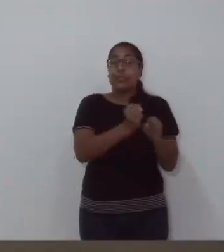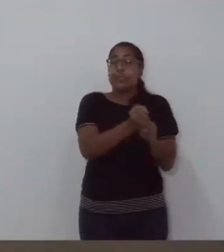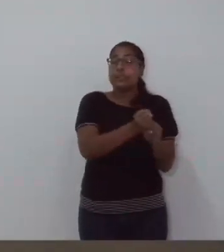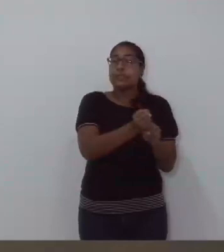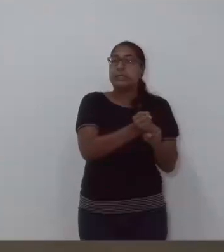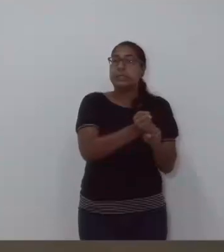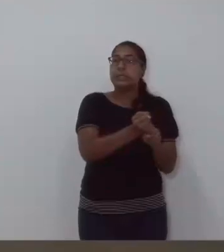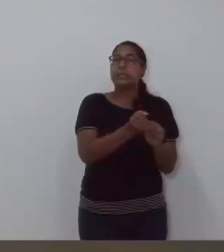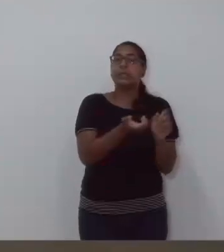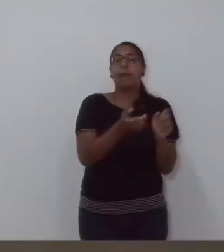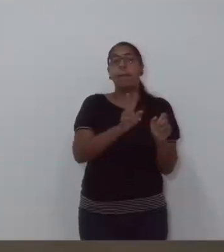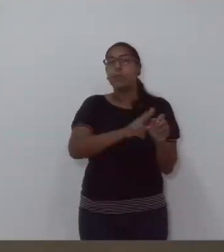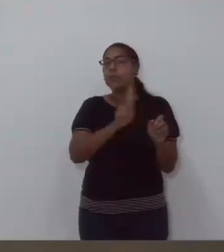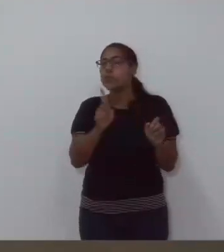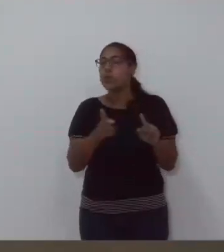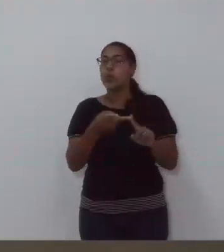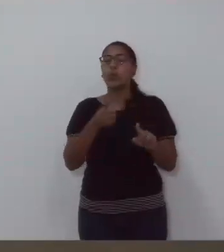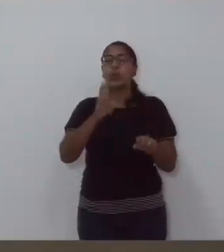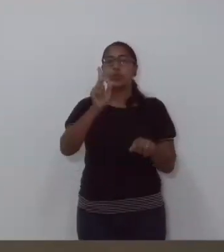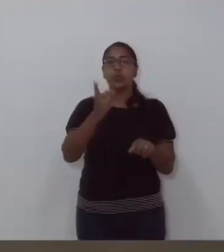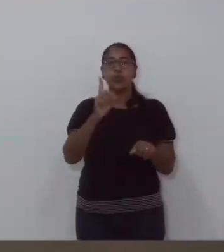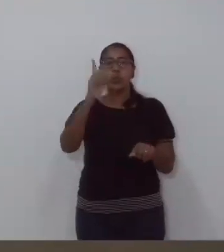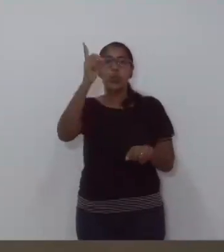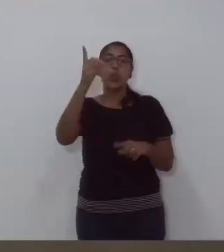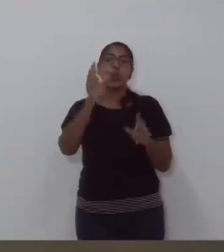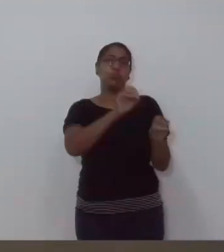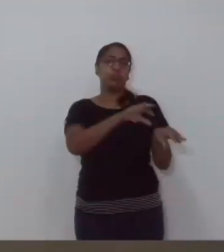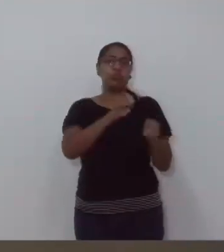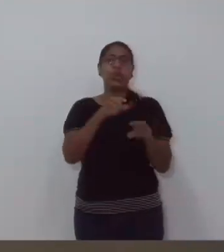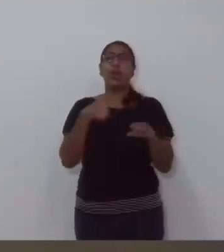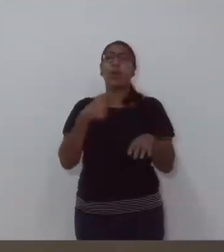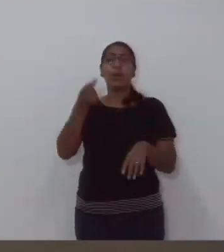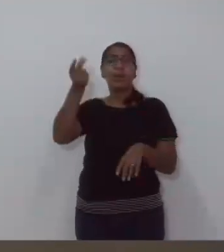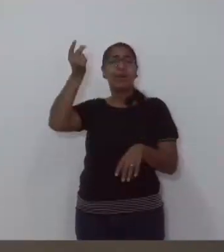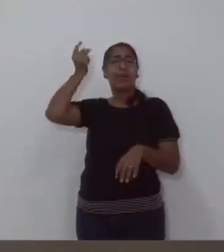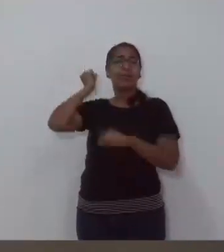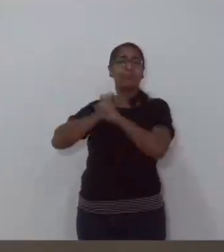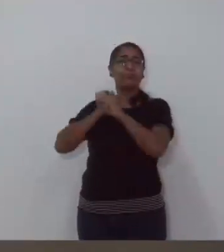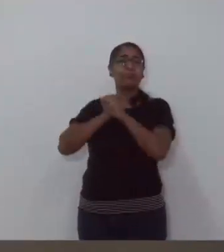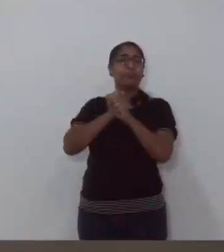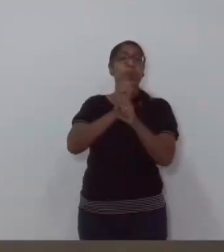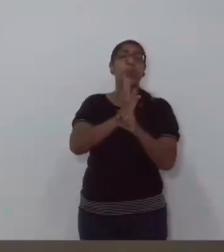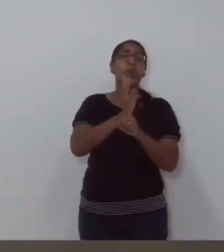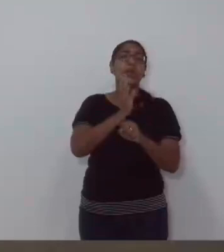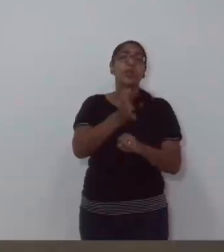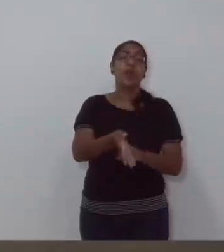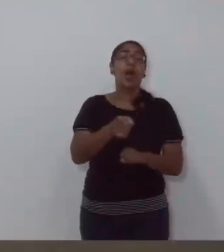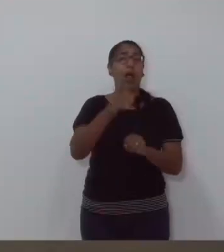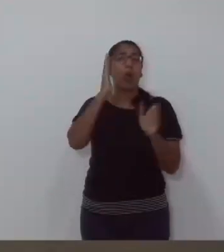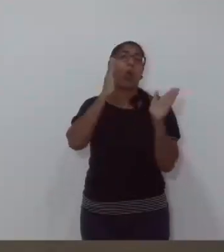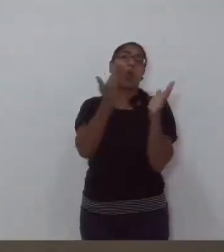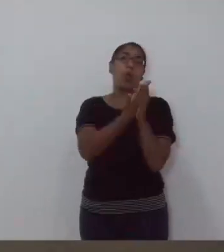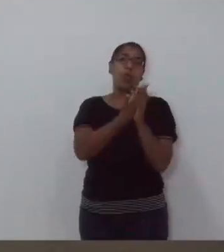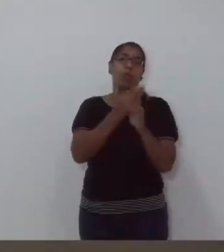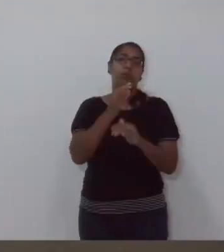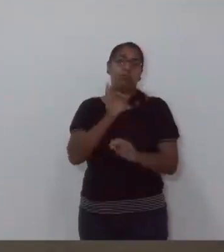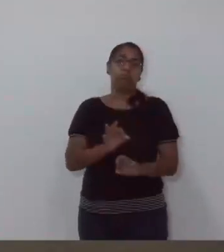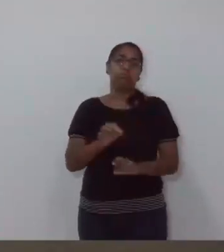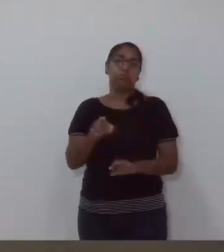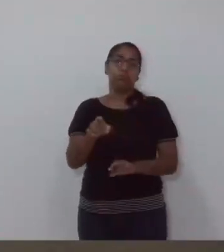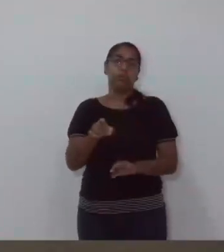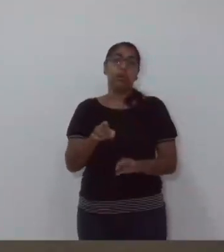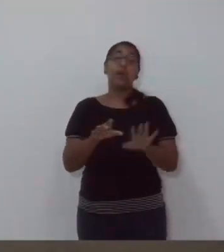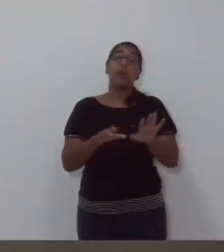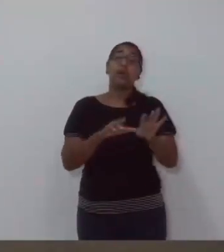determinados professores, diretores da área da educação, conheço a longa data e tenho absoluta confiança. Quanto